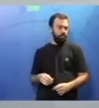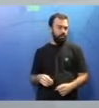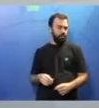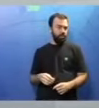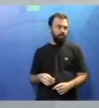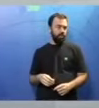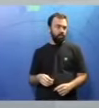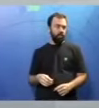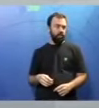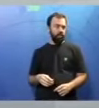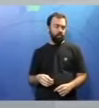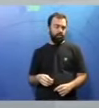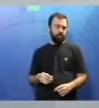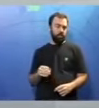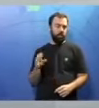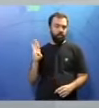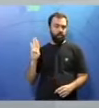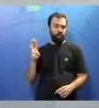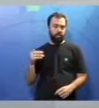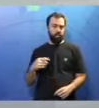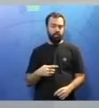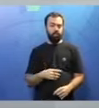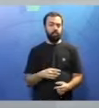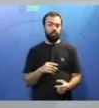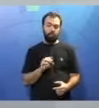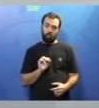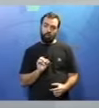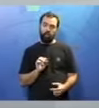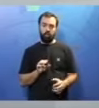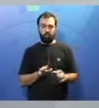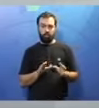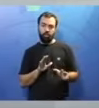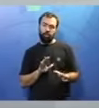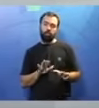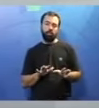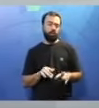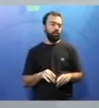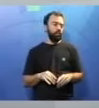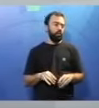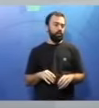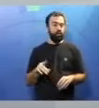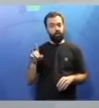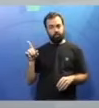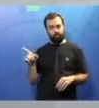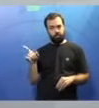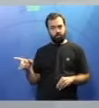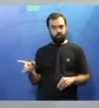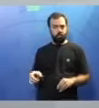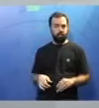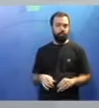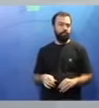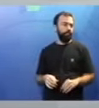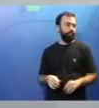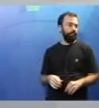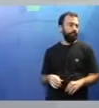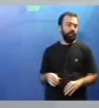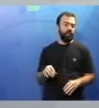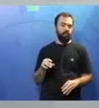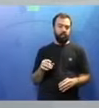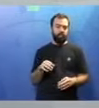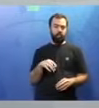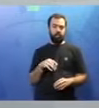algas unicelulares e algumas bactérias. Heterótrofo, hetero, diferente, trófo, alimento.